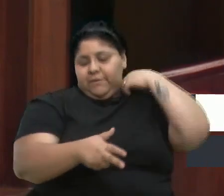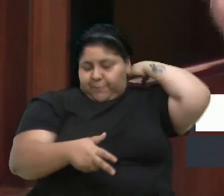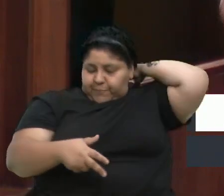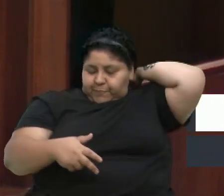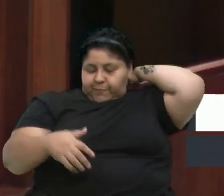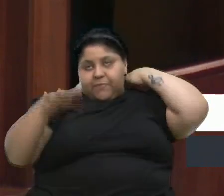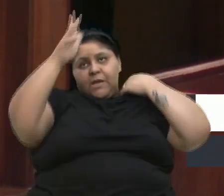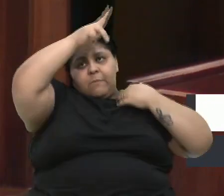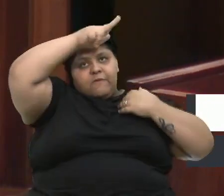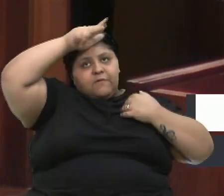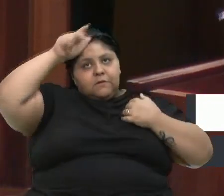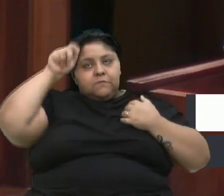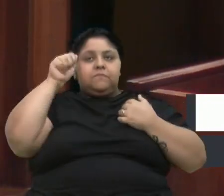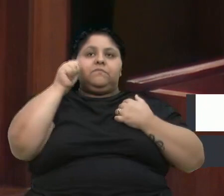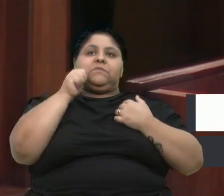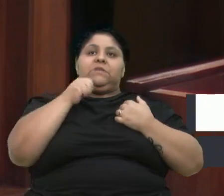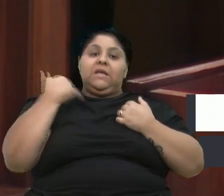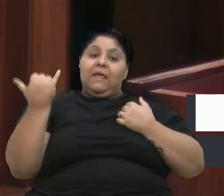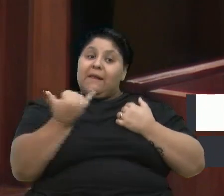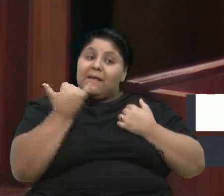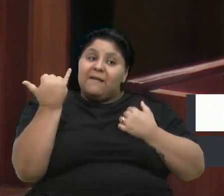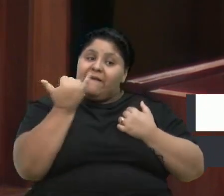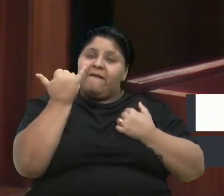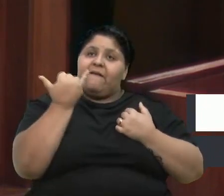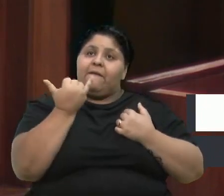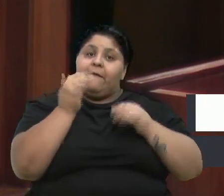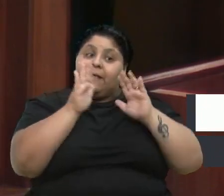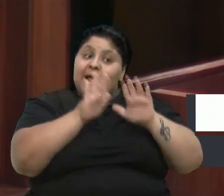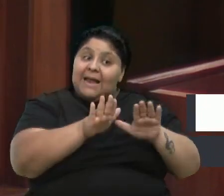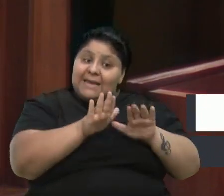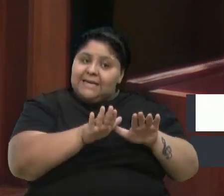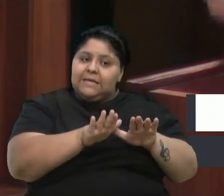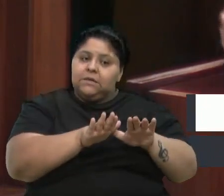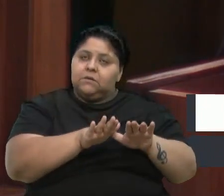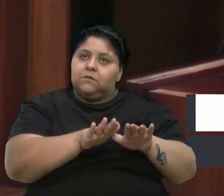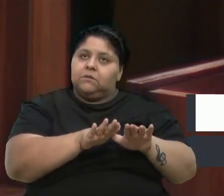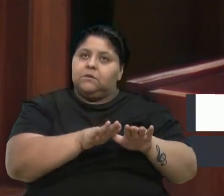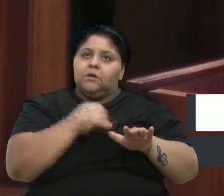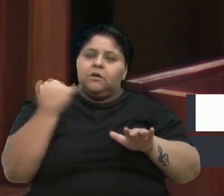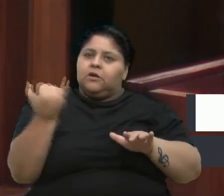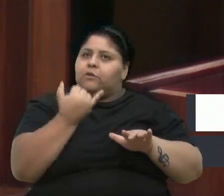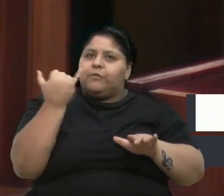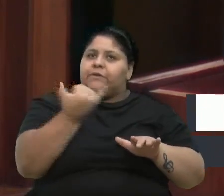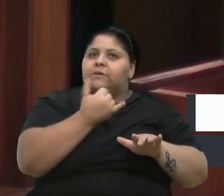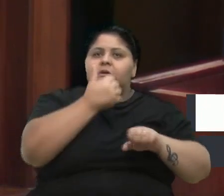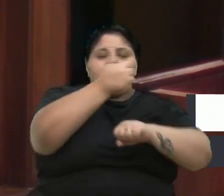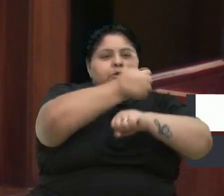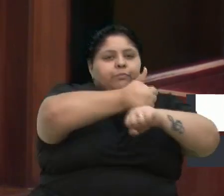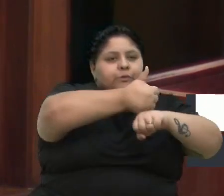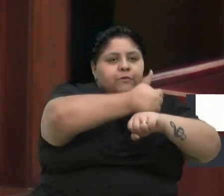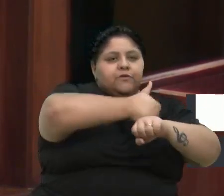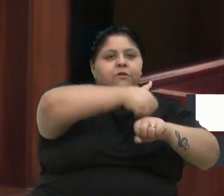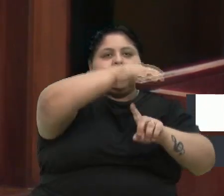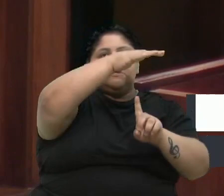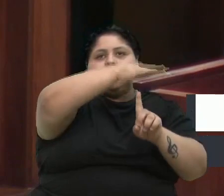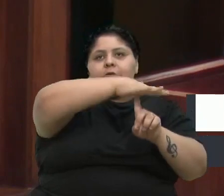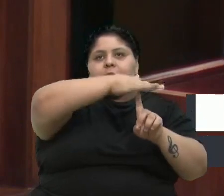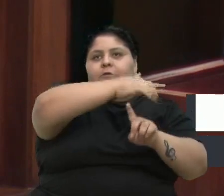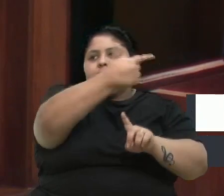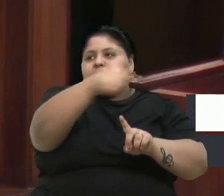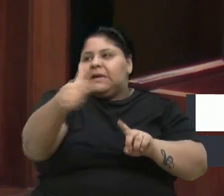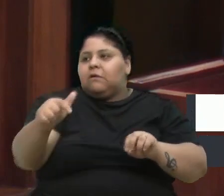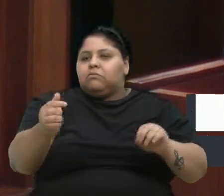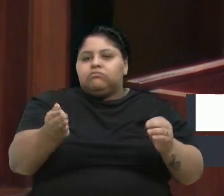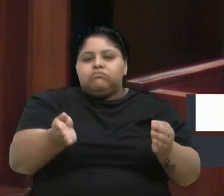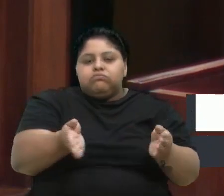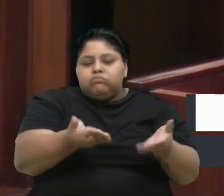cobertura ela é fundamental para a feira os feirantes, para outros eventos. A prefeitura pode bancar isso para